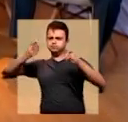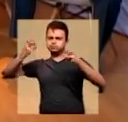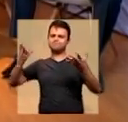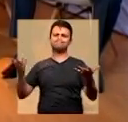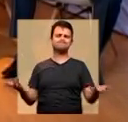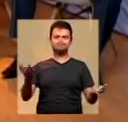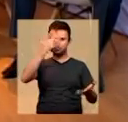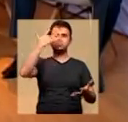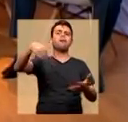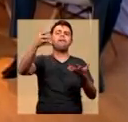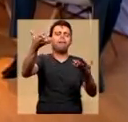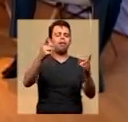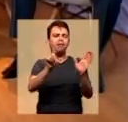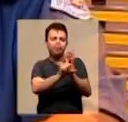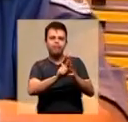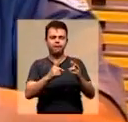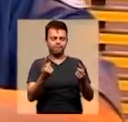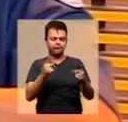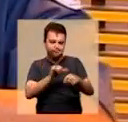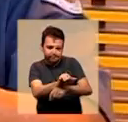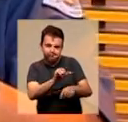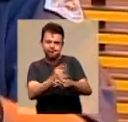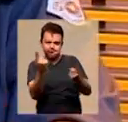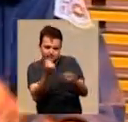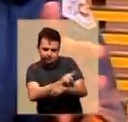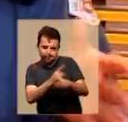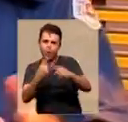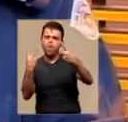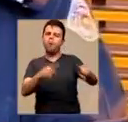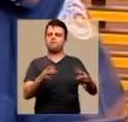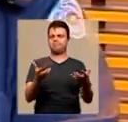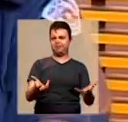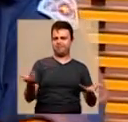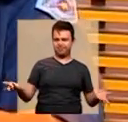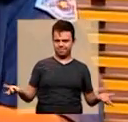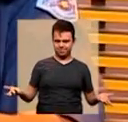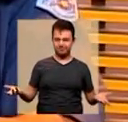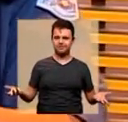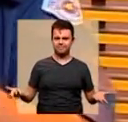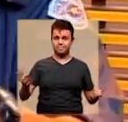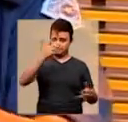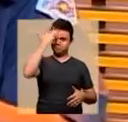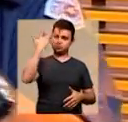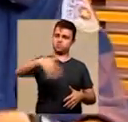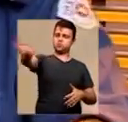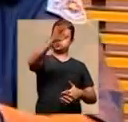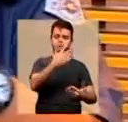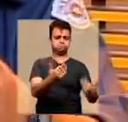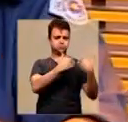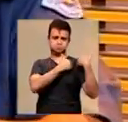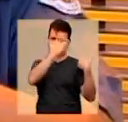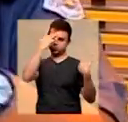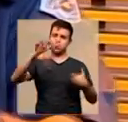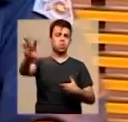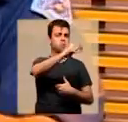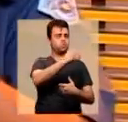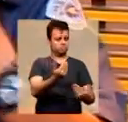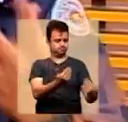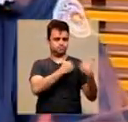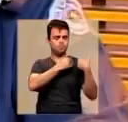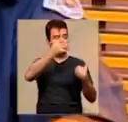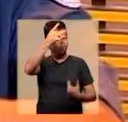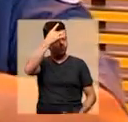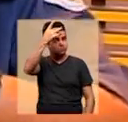jeito sempre de estar burlando o sistema. Então, é por isso que o promotor disse, a responsabilidade é solidária, é de todos. Se todo mundo não